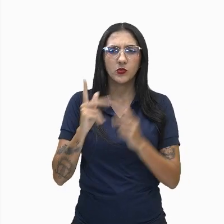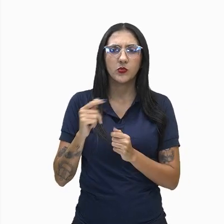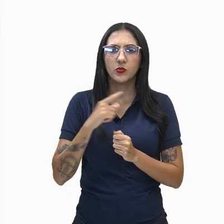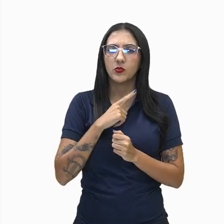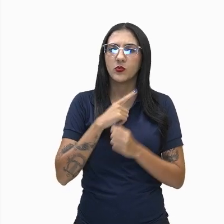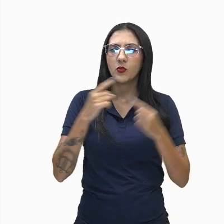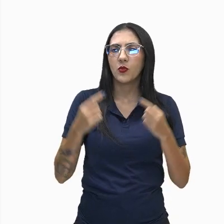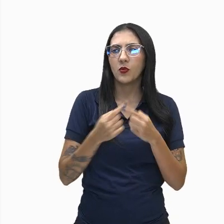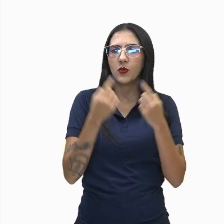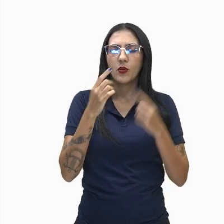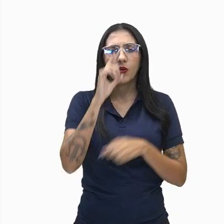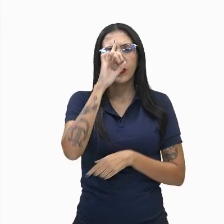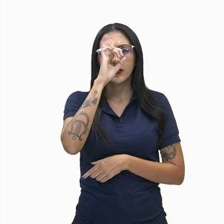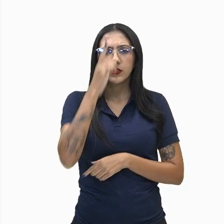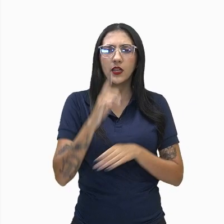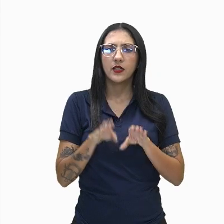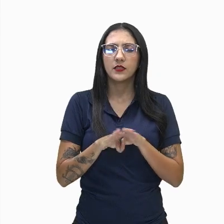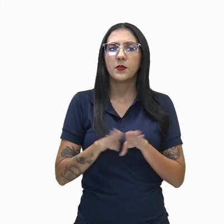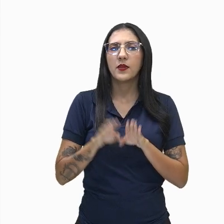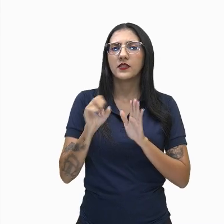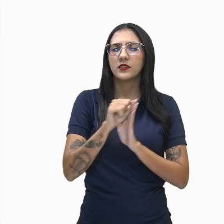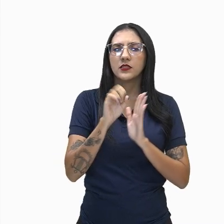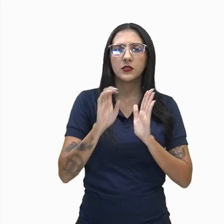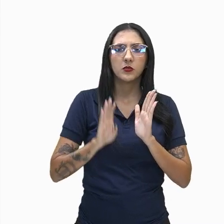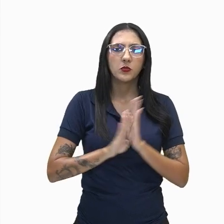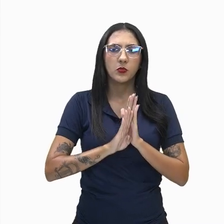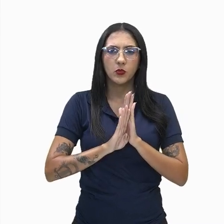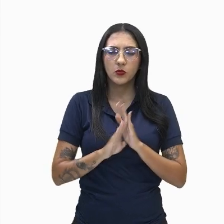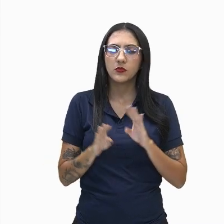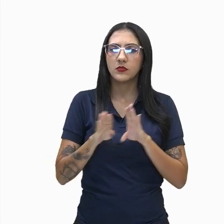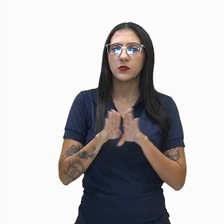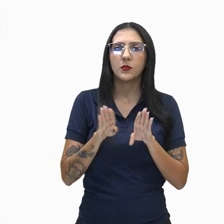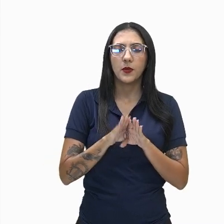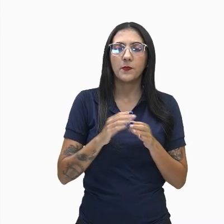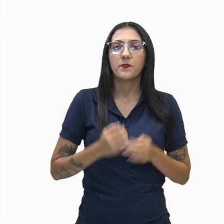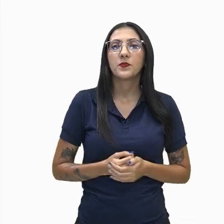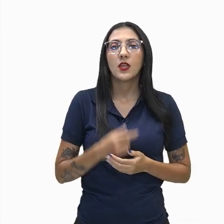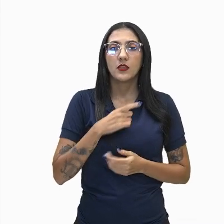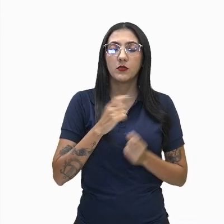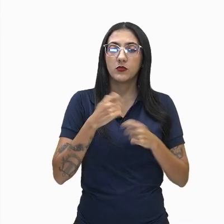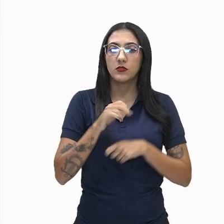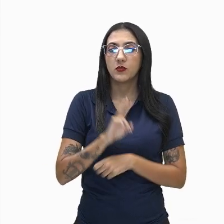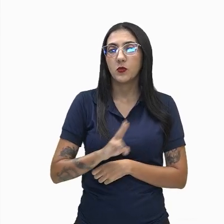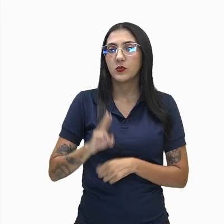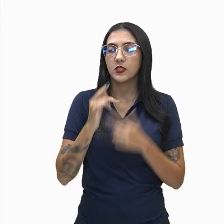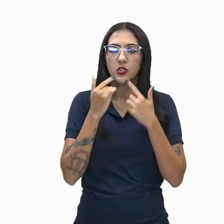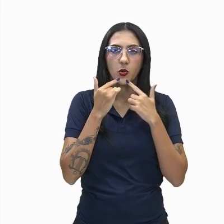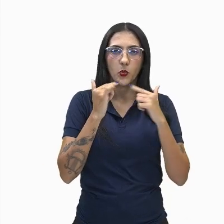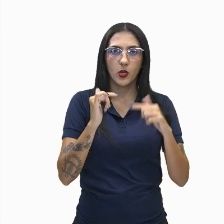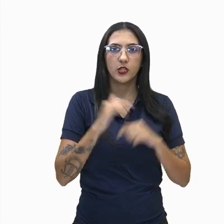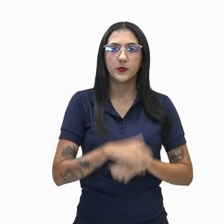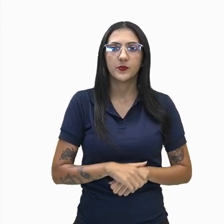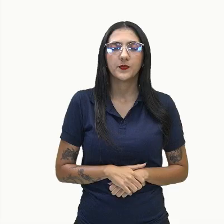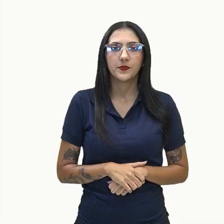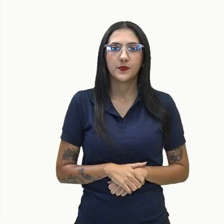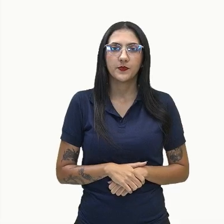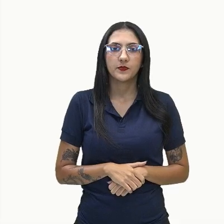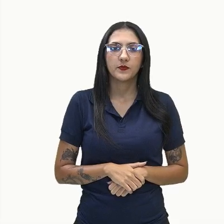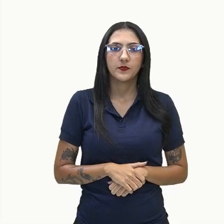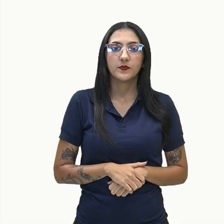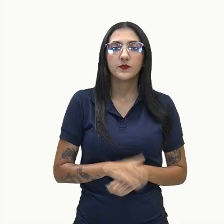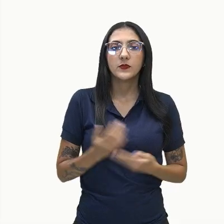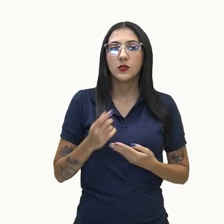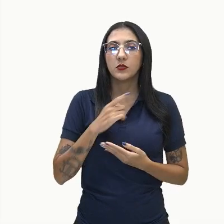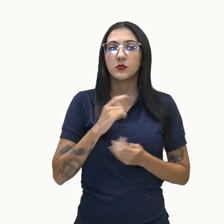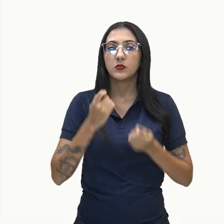vem à mente, de simbolizar, de representar o mundo, é por meio da linguagem. E ele faz isso para